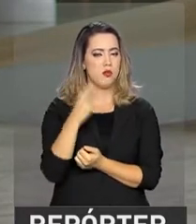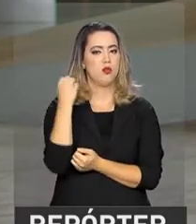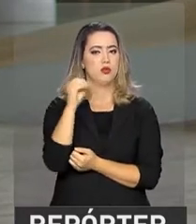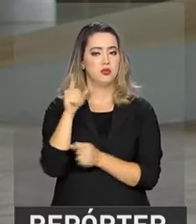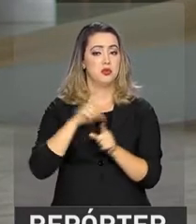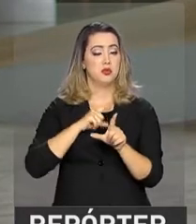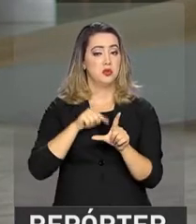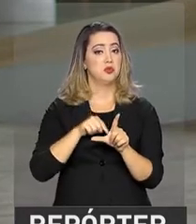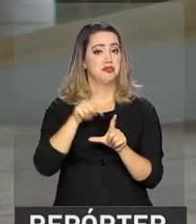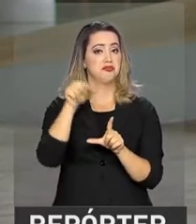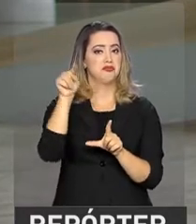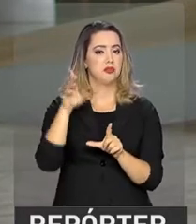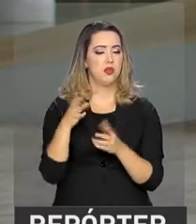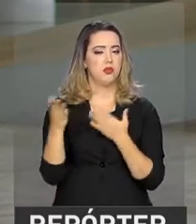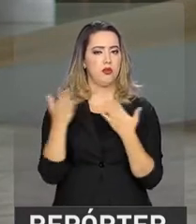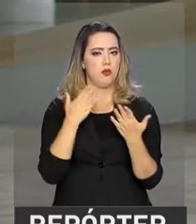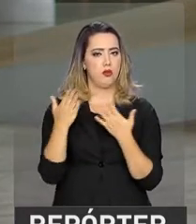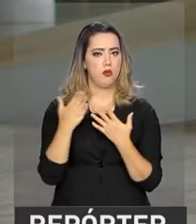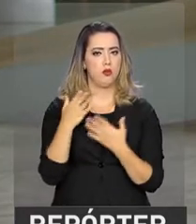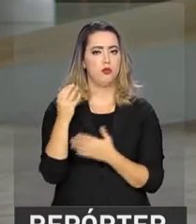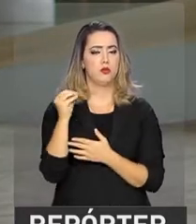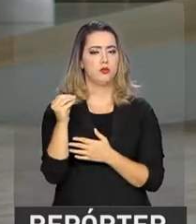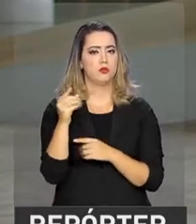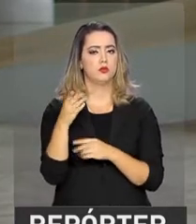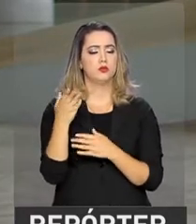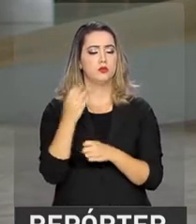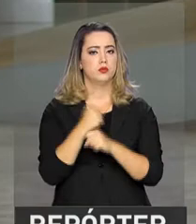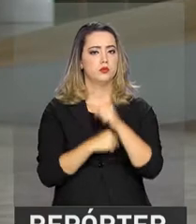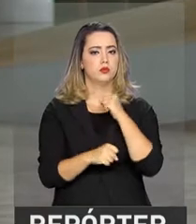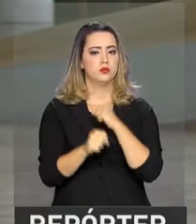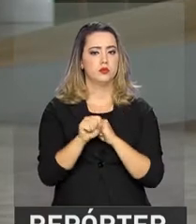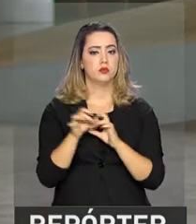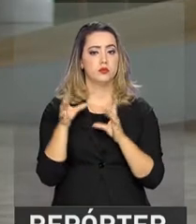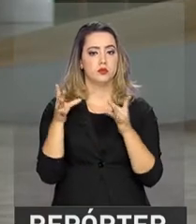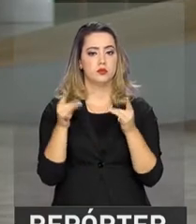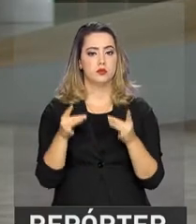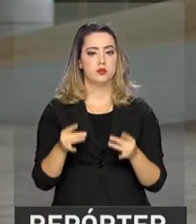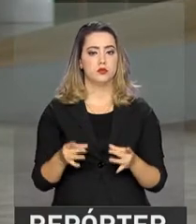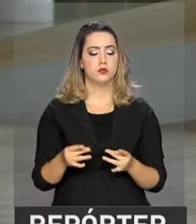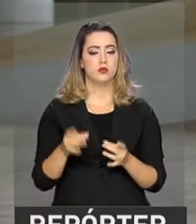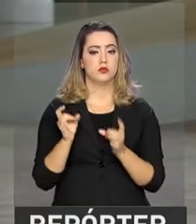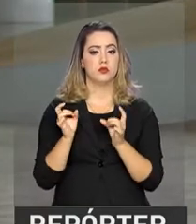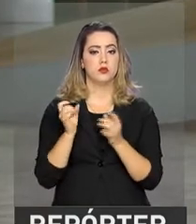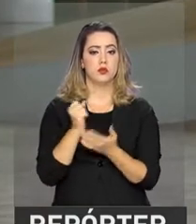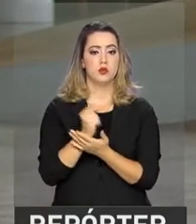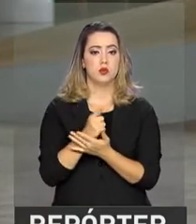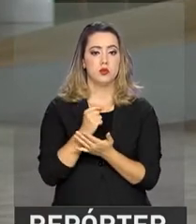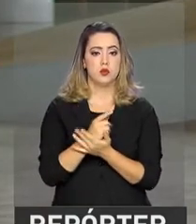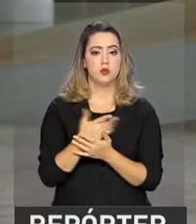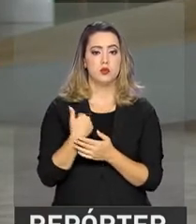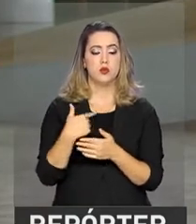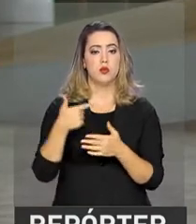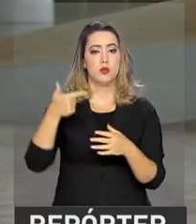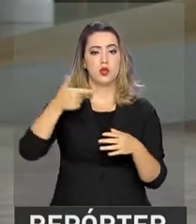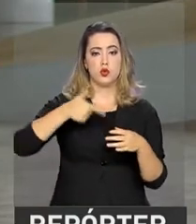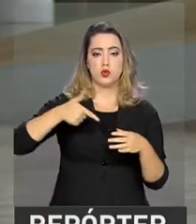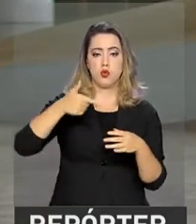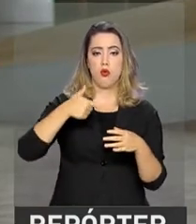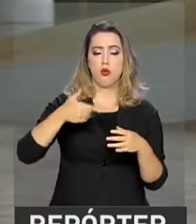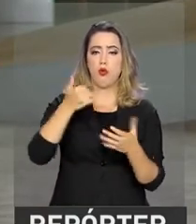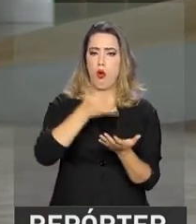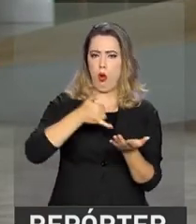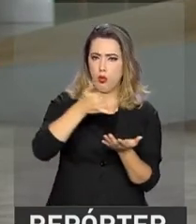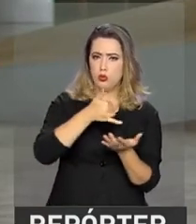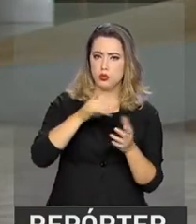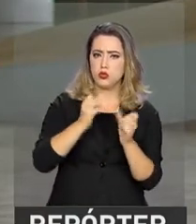aumento em relação a outubro de 2016 com destaque para as compras do exterior de lubrificantes e combustíveis